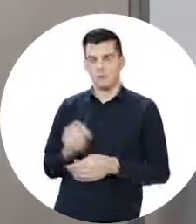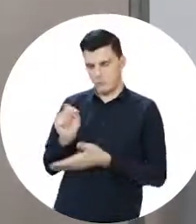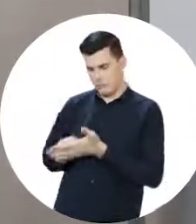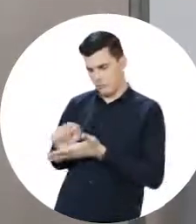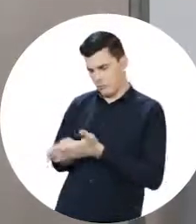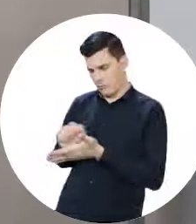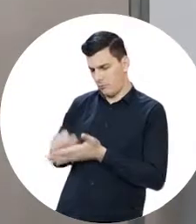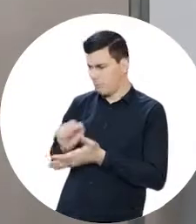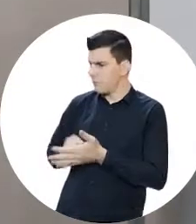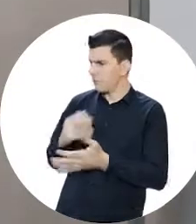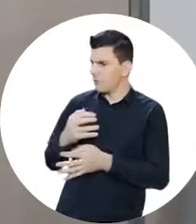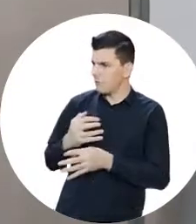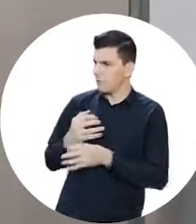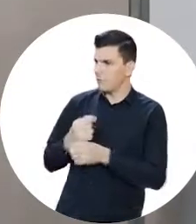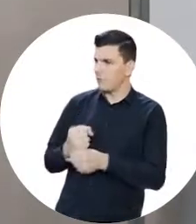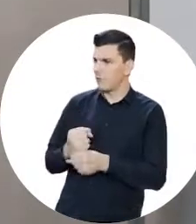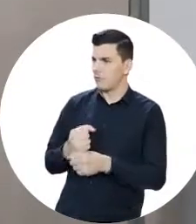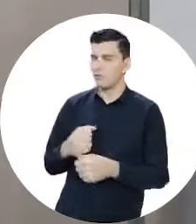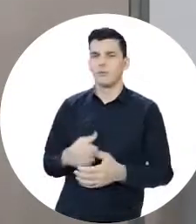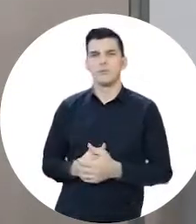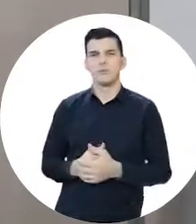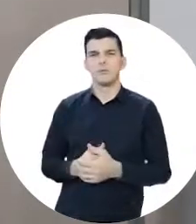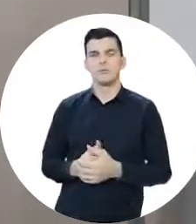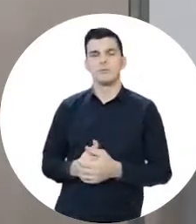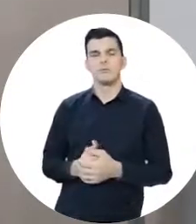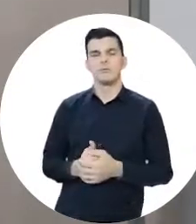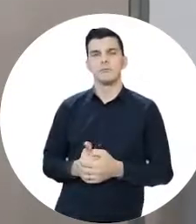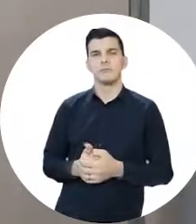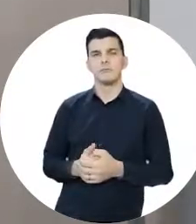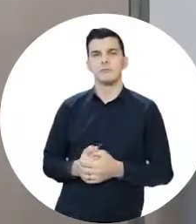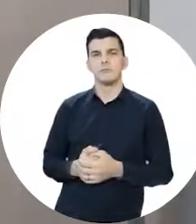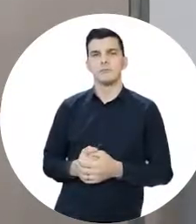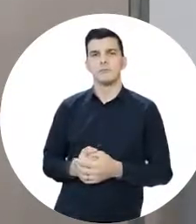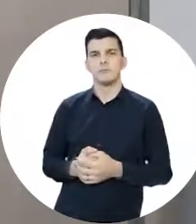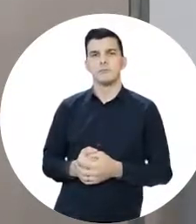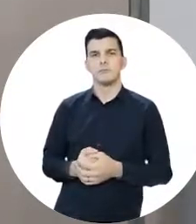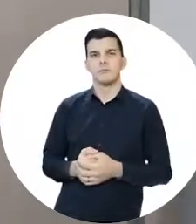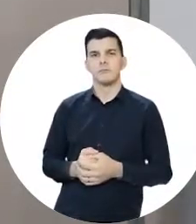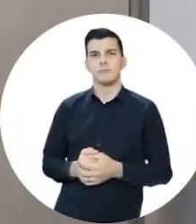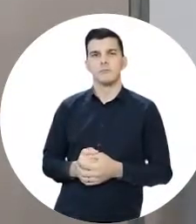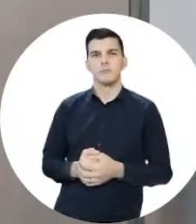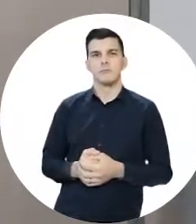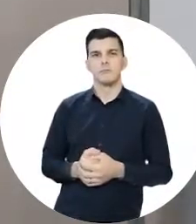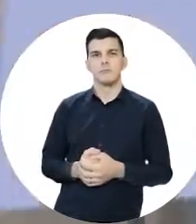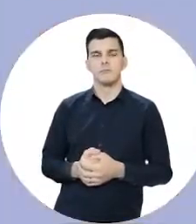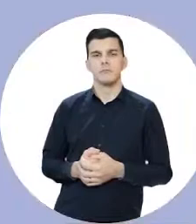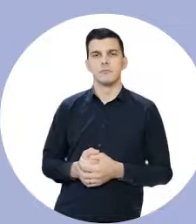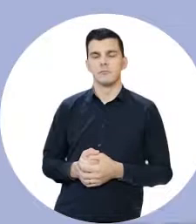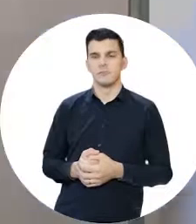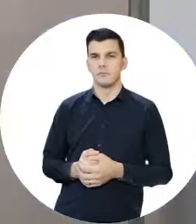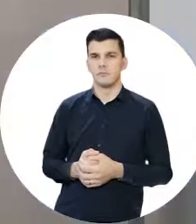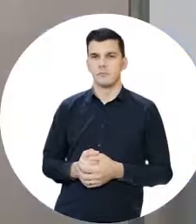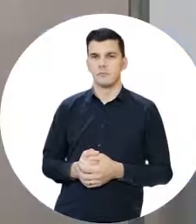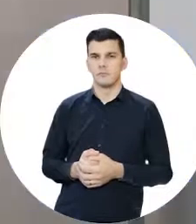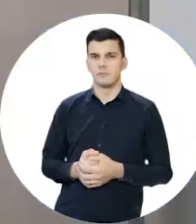cantinho, 33 vezes 5. 3 vezes 5, 15. 3 vezes 5, 15, 16.